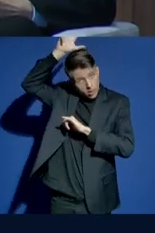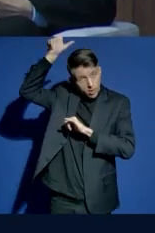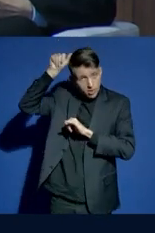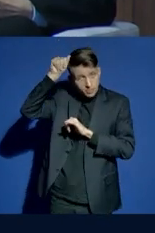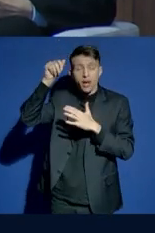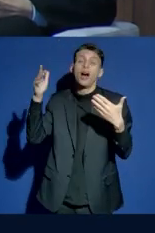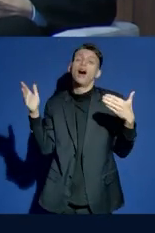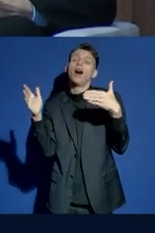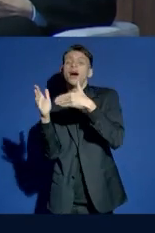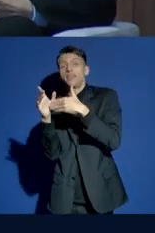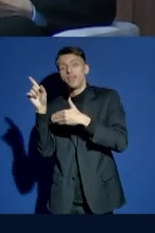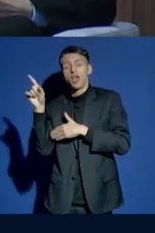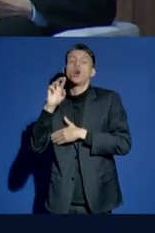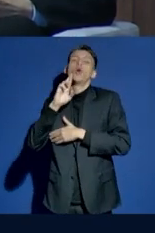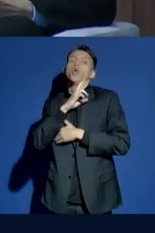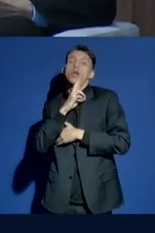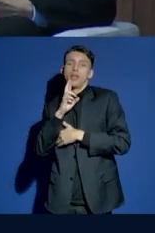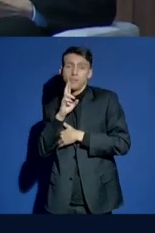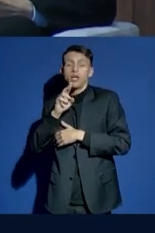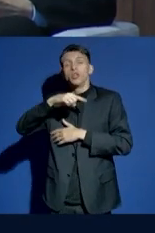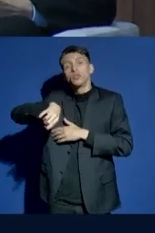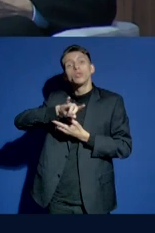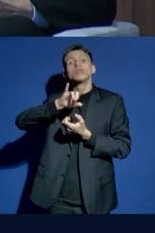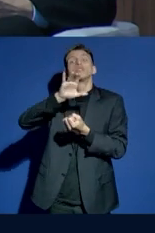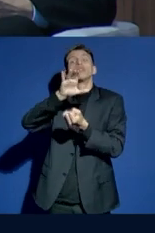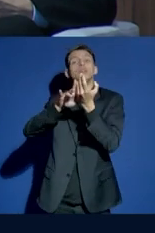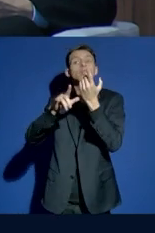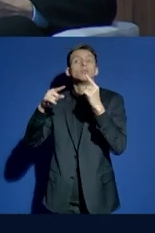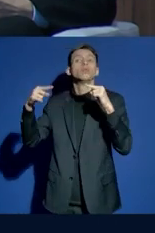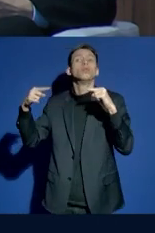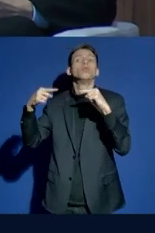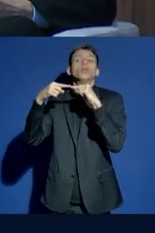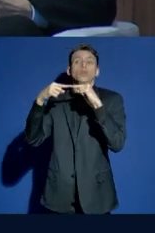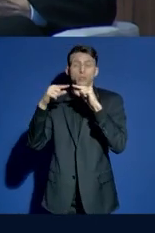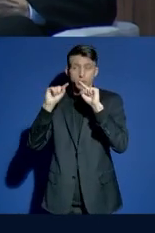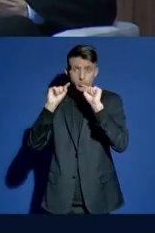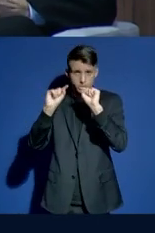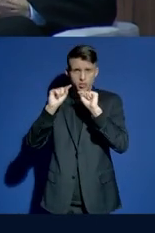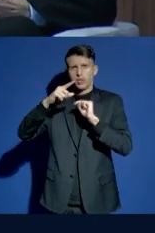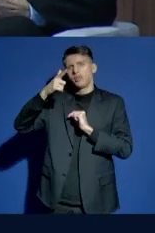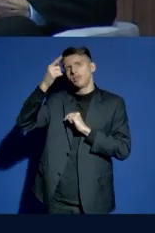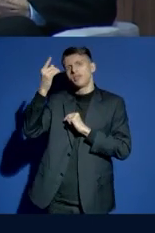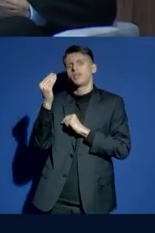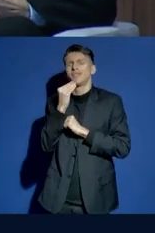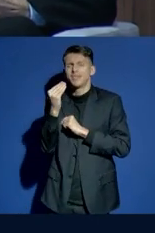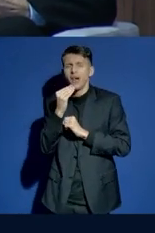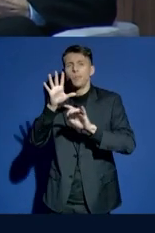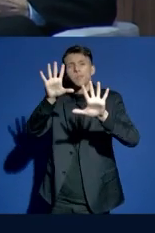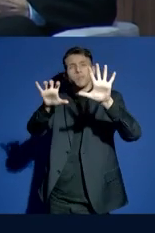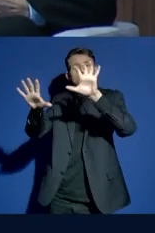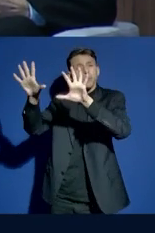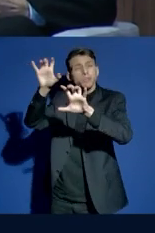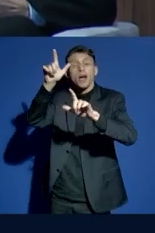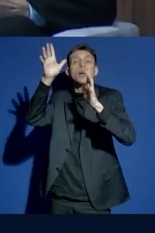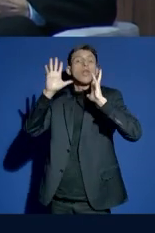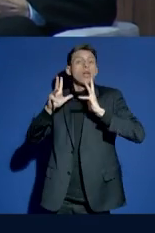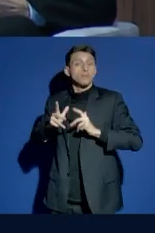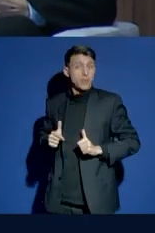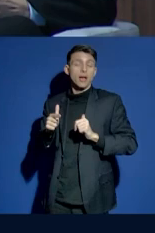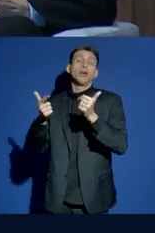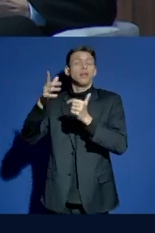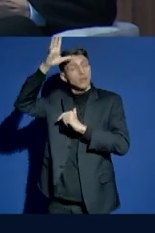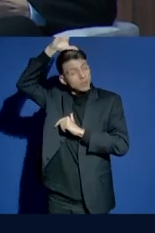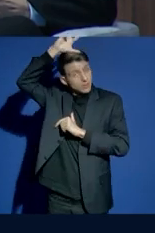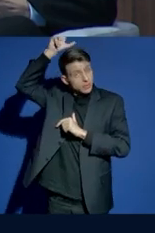e inauguramos uma linha de transmissão em fundamental para descarbonizar uma região importante da Amazônia foi